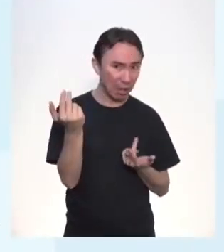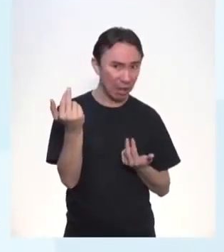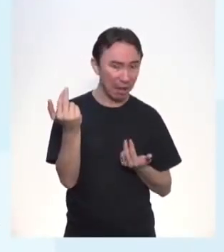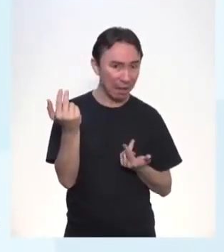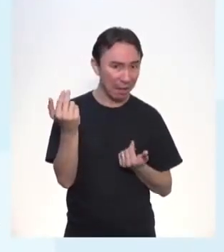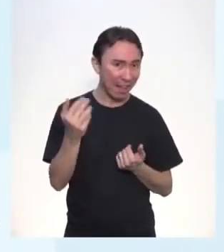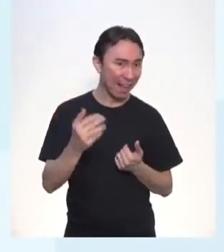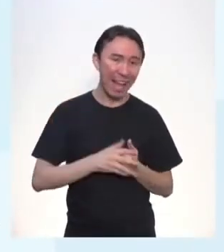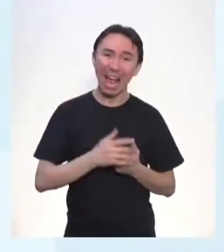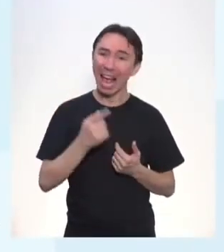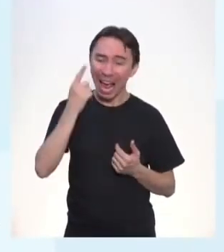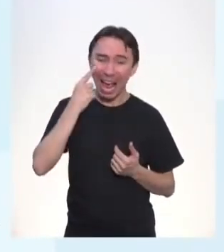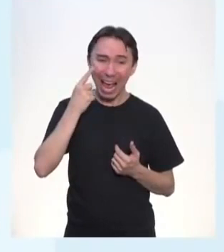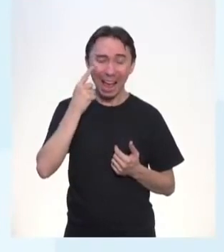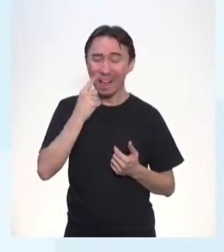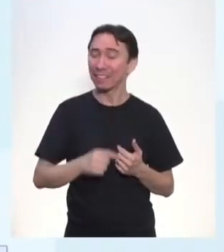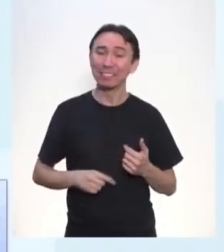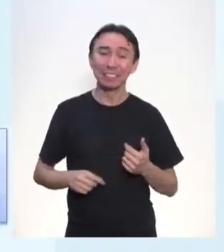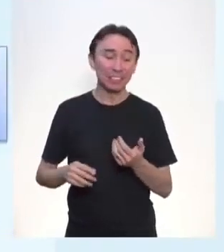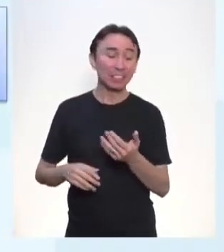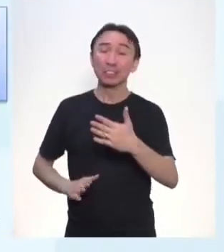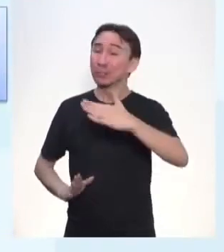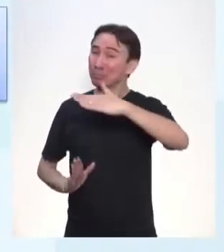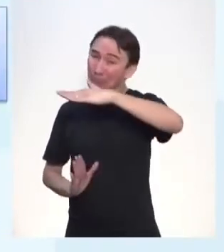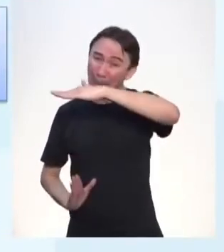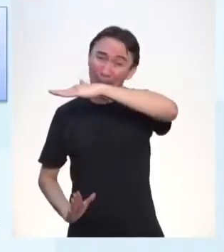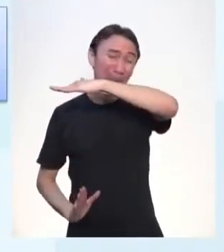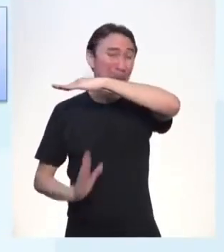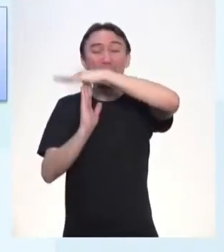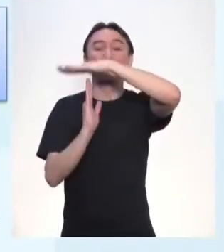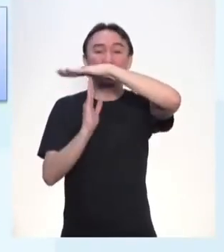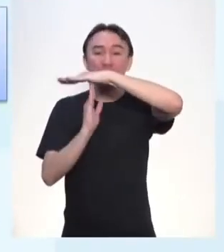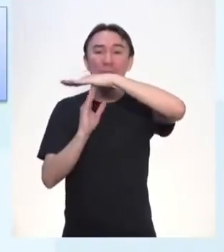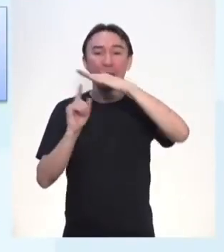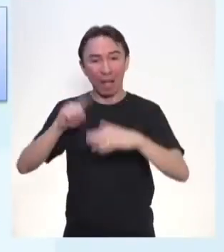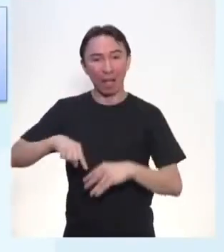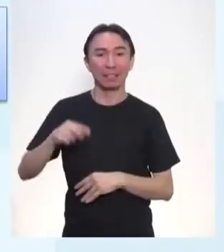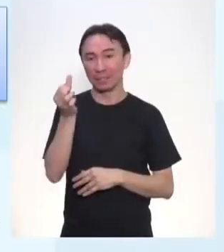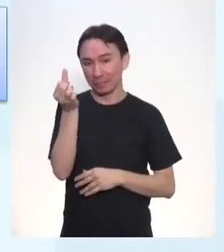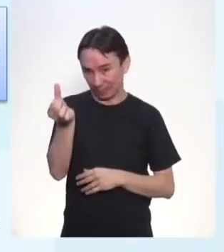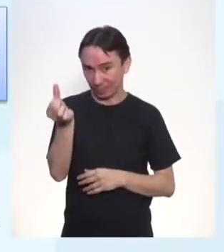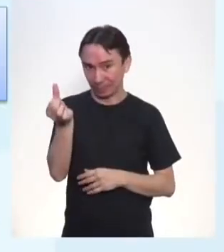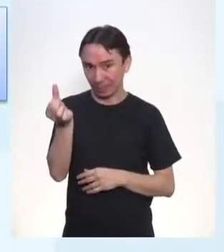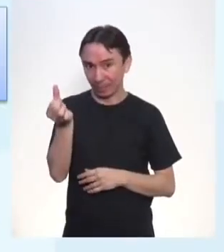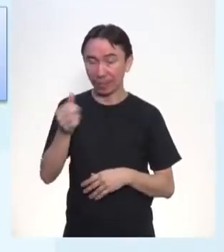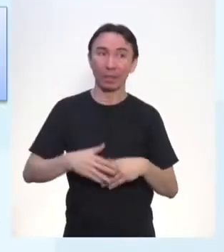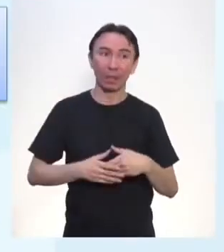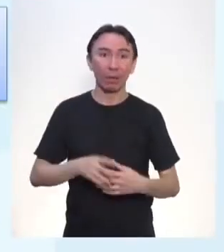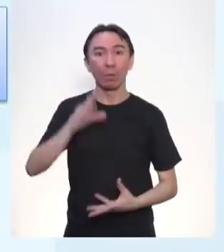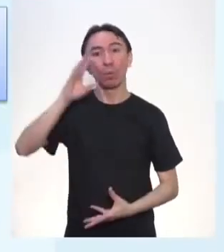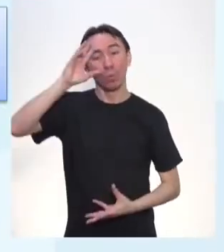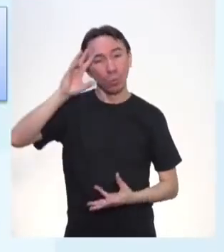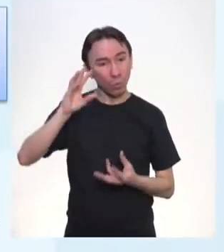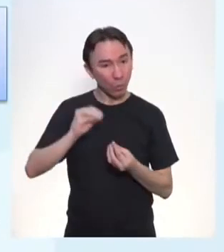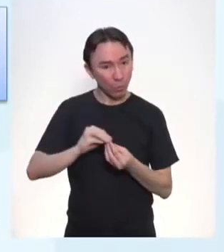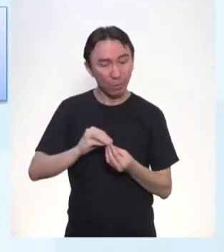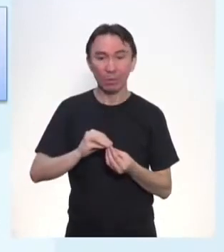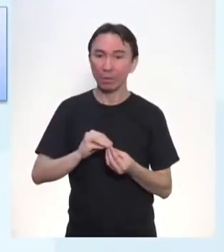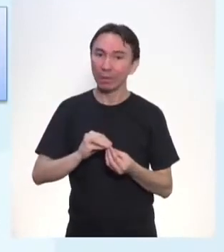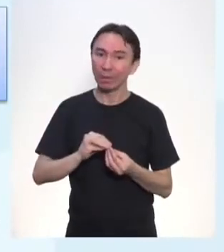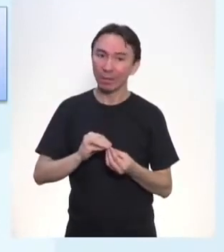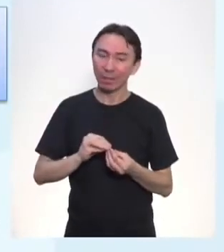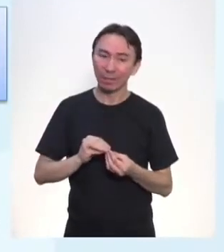é o máximo divisor comum. Então eu posso identificar aí, né, que os máximos divisores comuns seriam